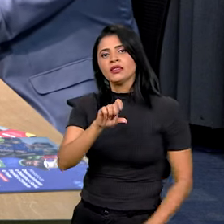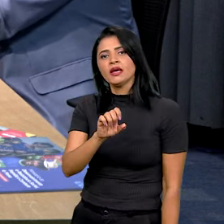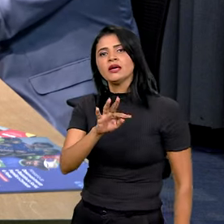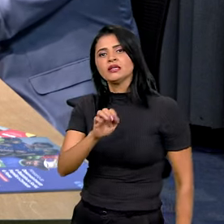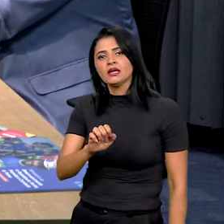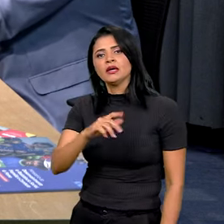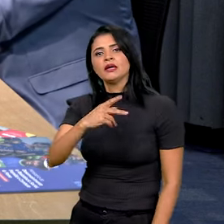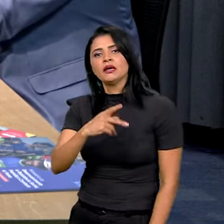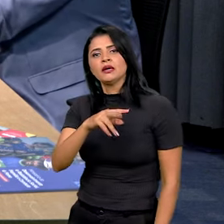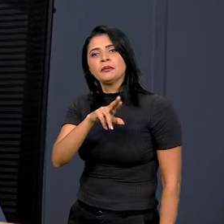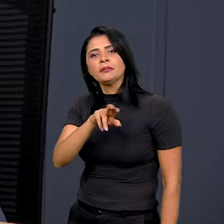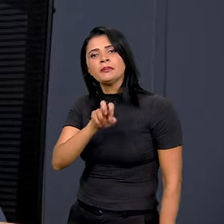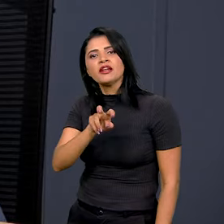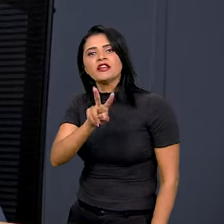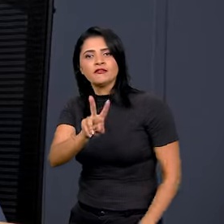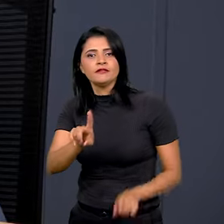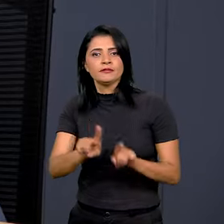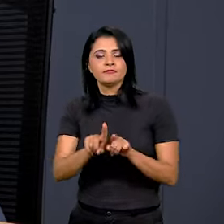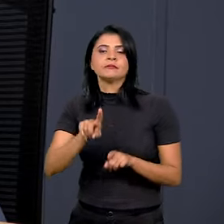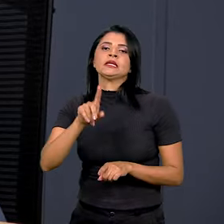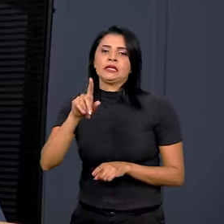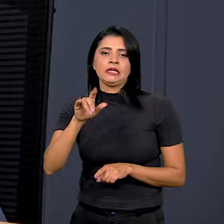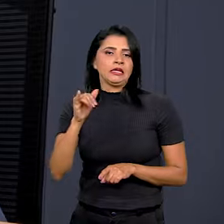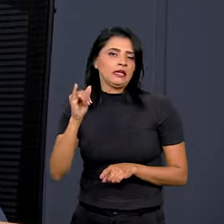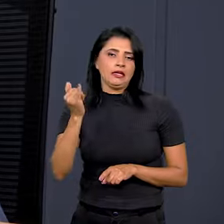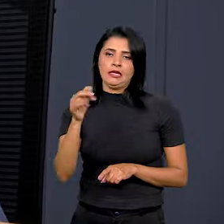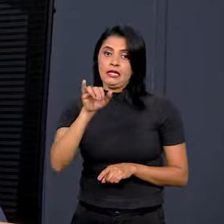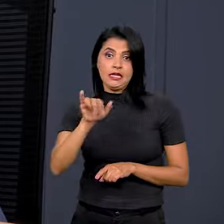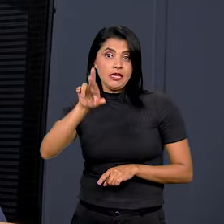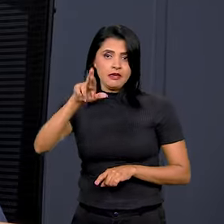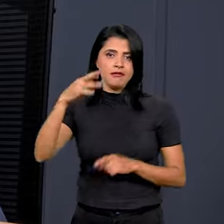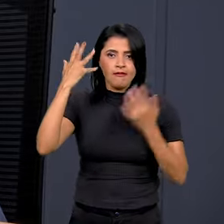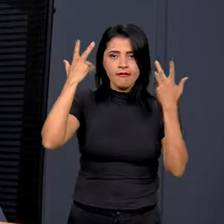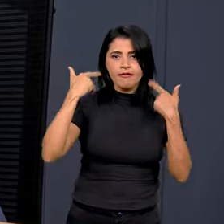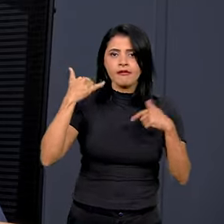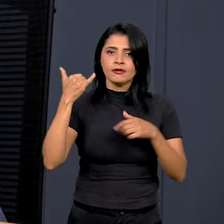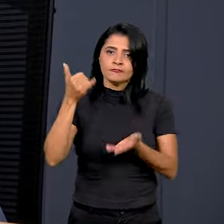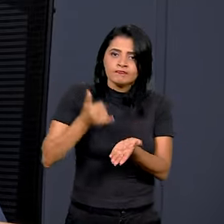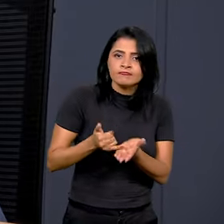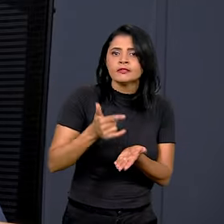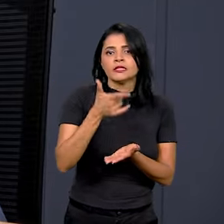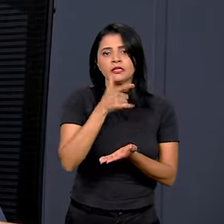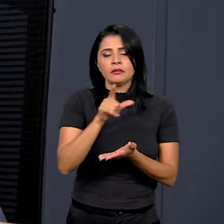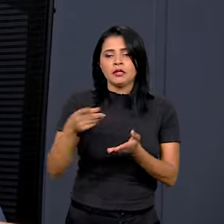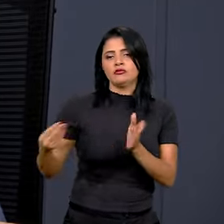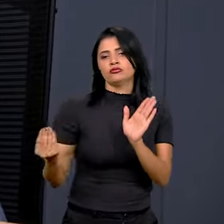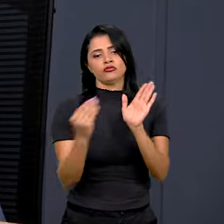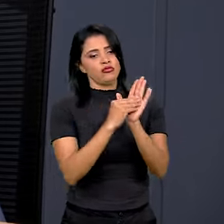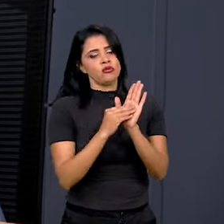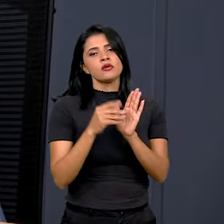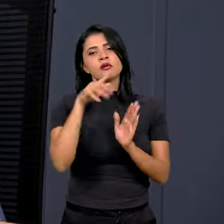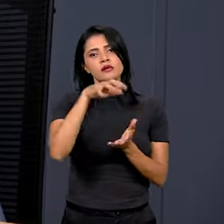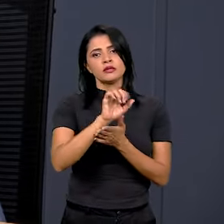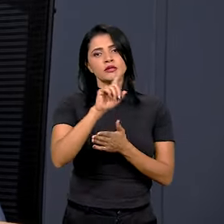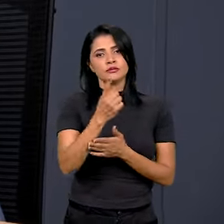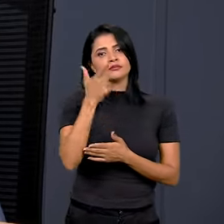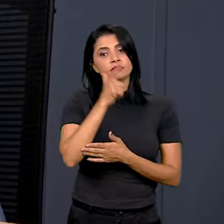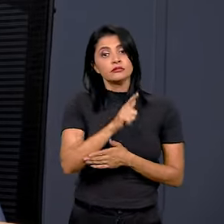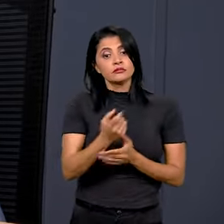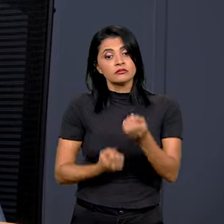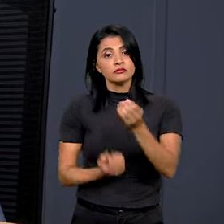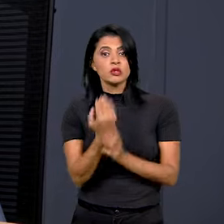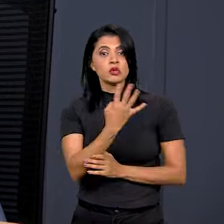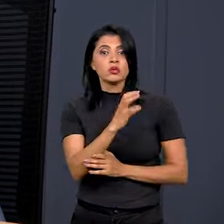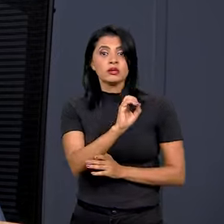prévia a própria Receita Federal a gente tenta fazer isso ou seja articular o governo inteiro colocando dados para dentro do cadastro único porque é dali que vão surgir esses